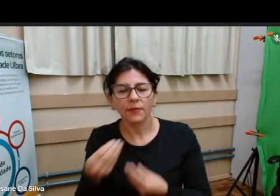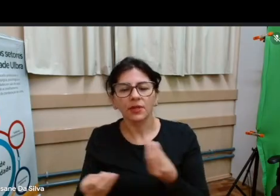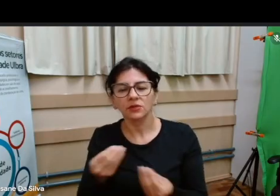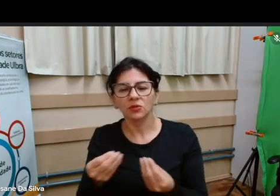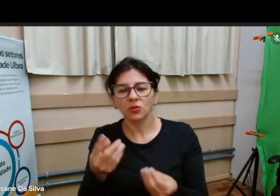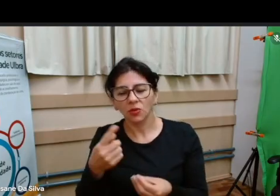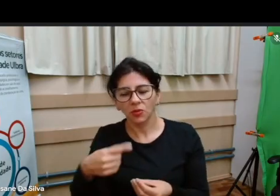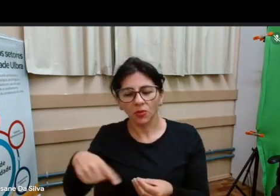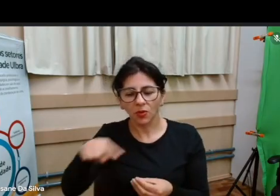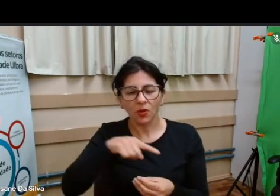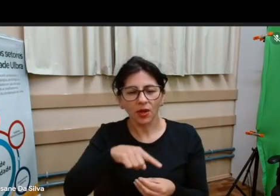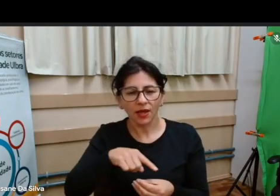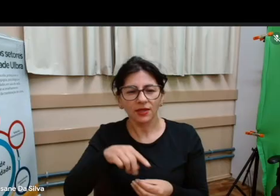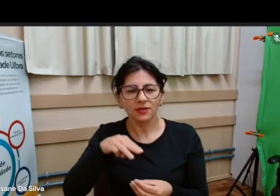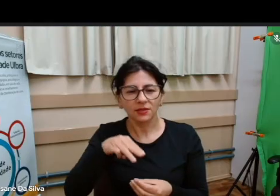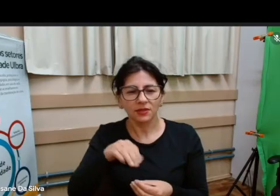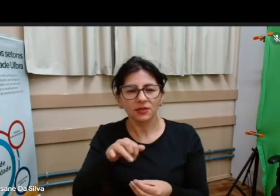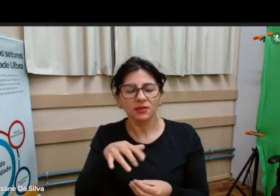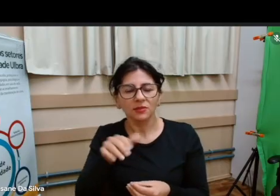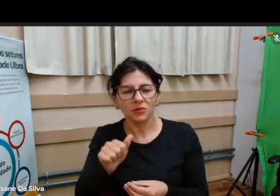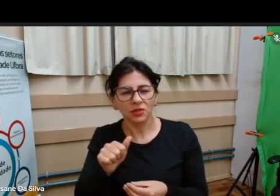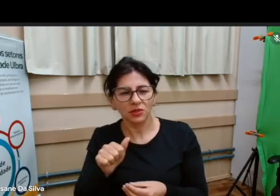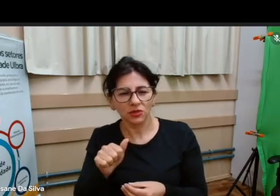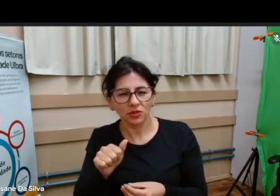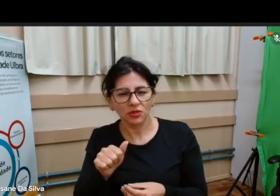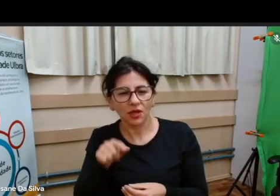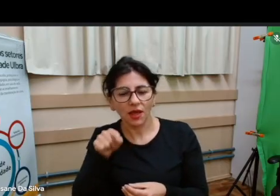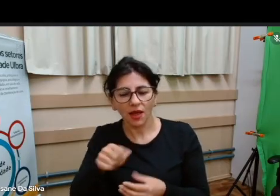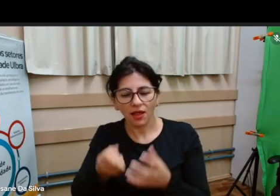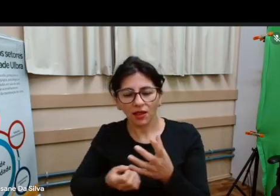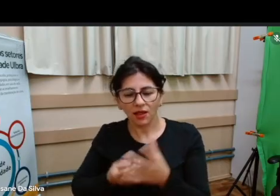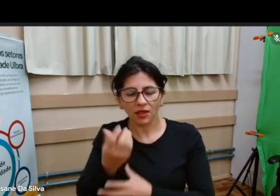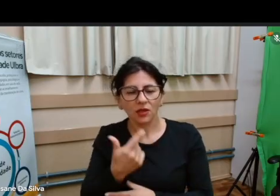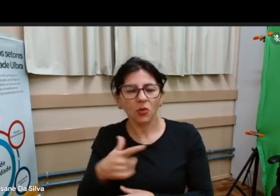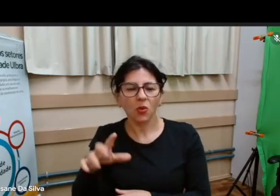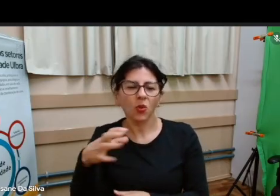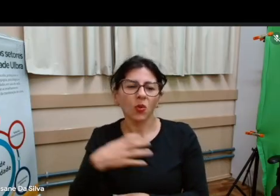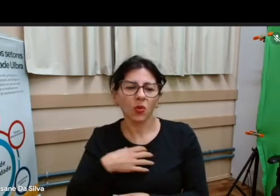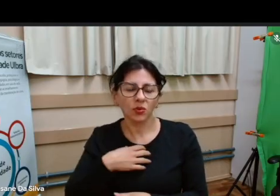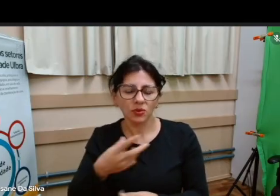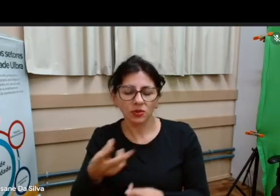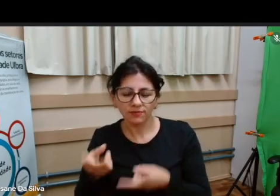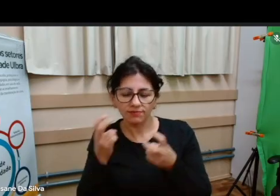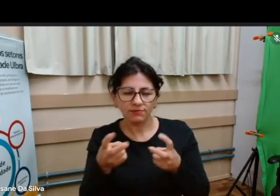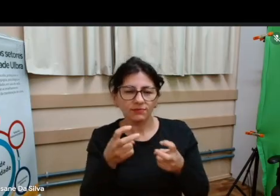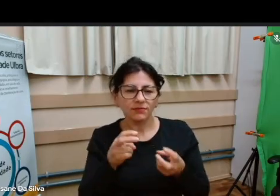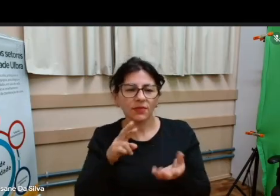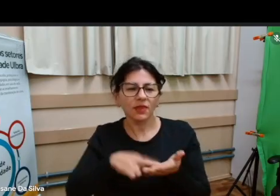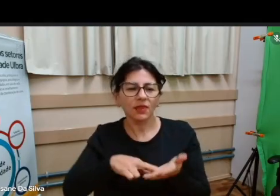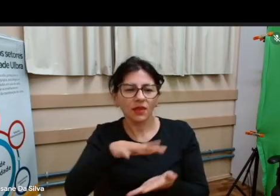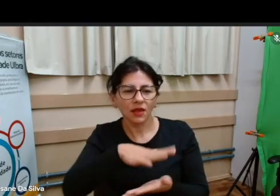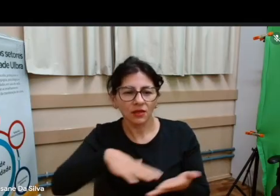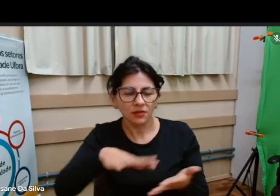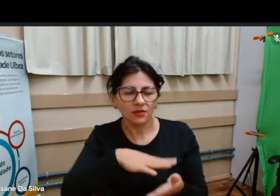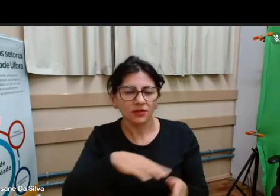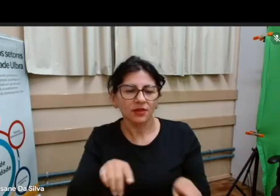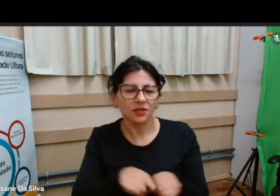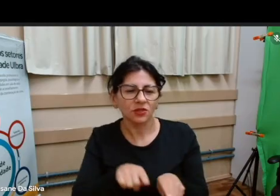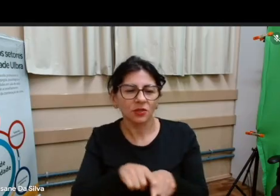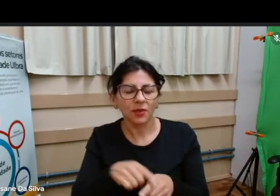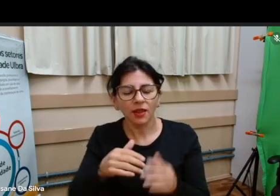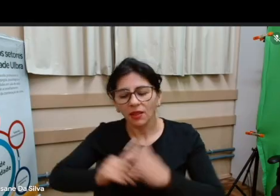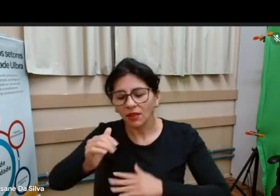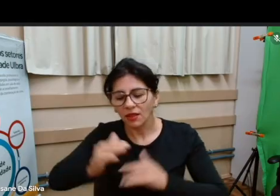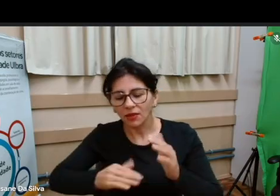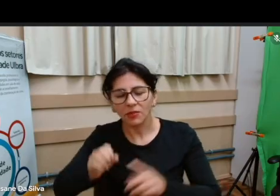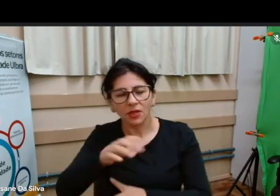essa mediatização acaba eh criando outros modos de percepção da realidade e das próprias práticas